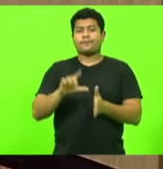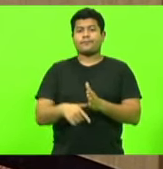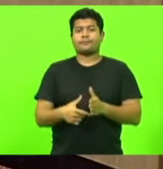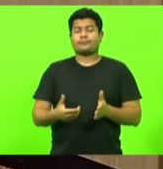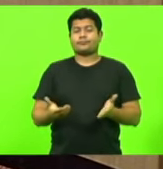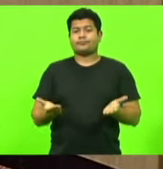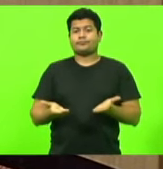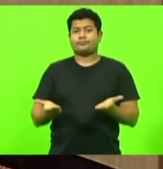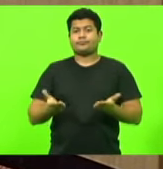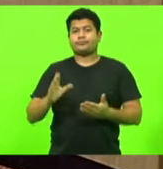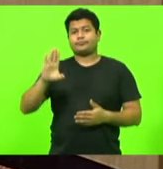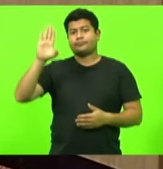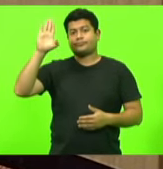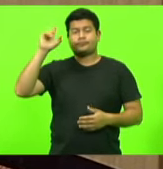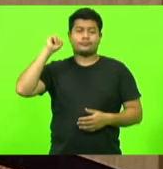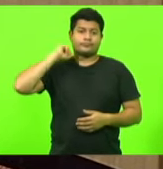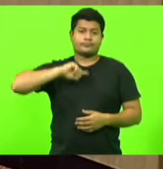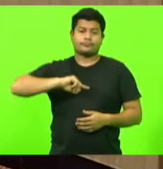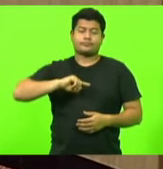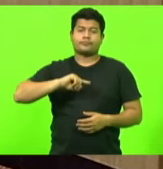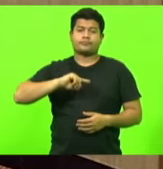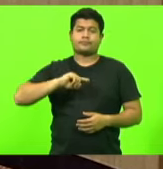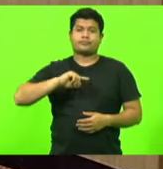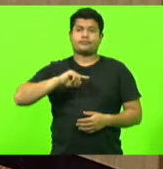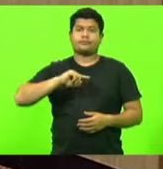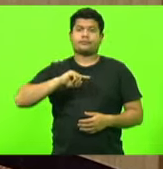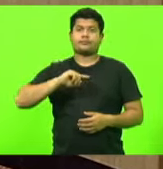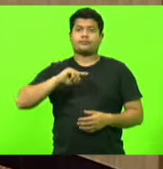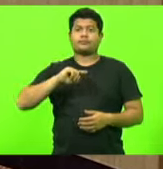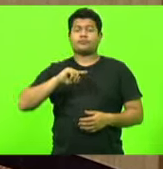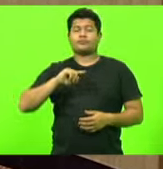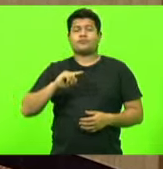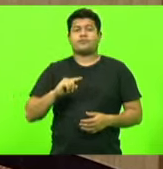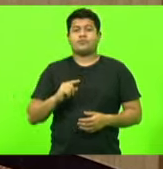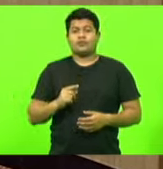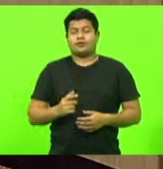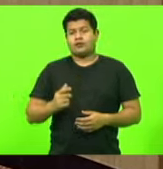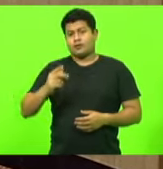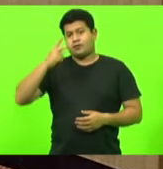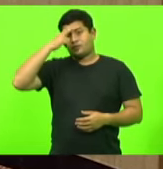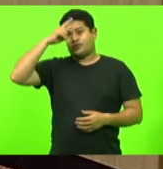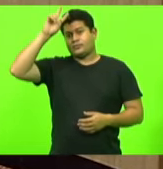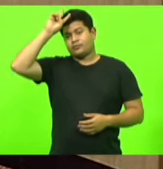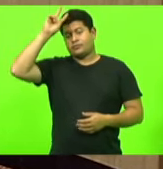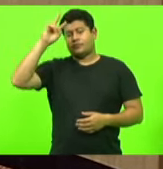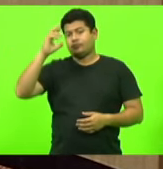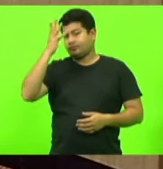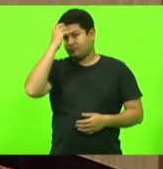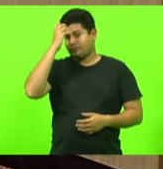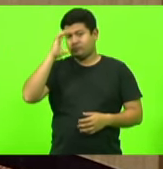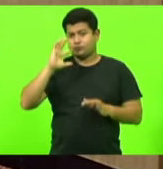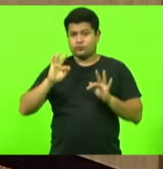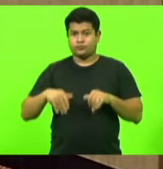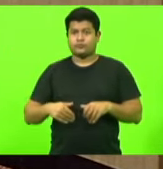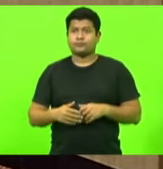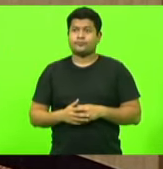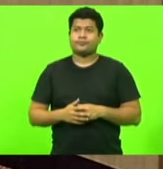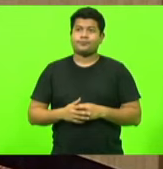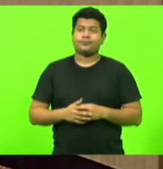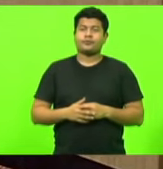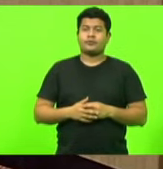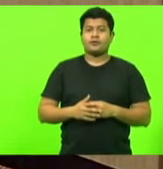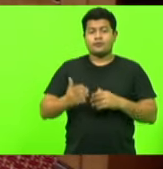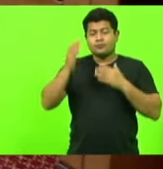presidente. Deputado Silvio Drevec, depois deputado Dr. Vicente Caro Preso, deputado Ismael dos Santos. Obrigado, senhor